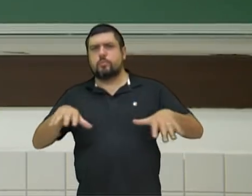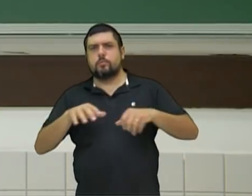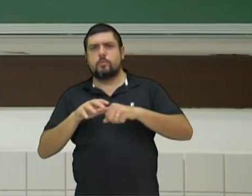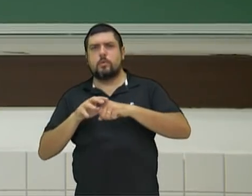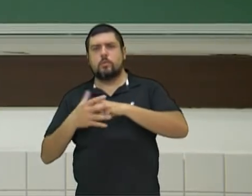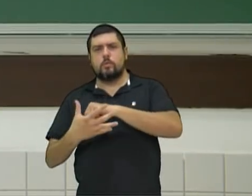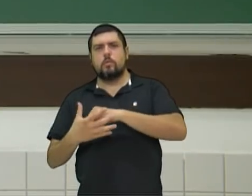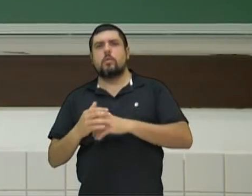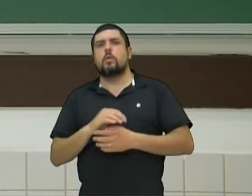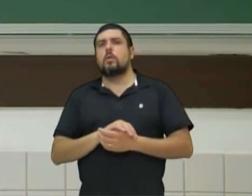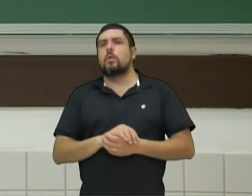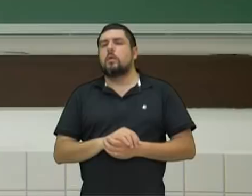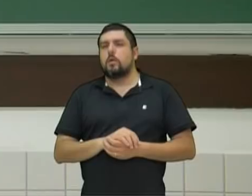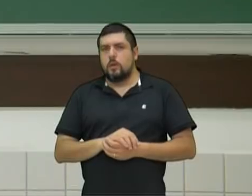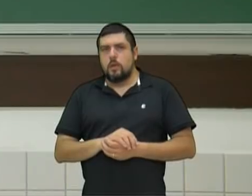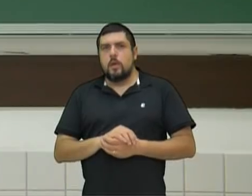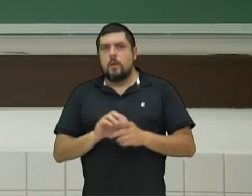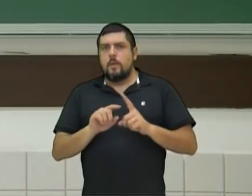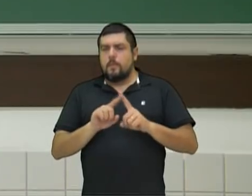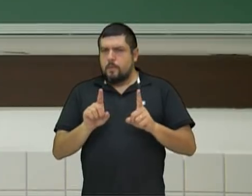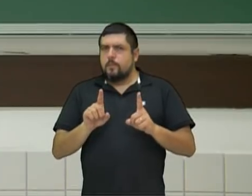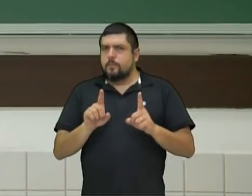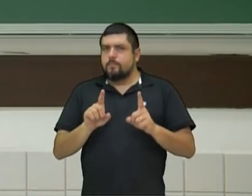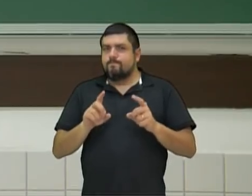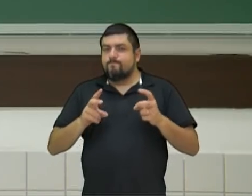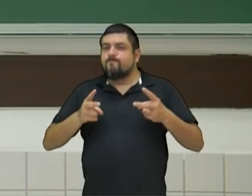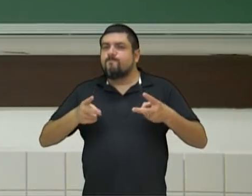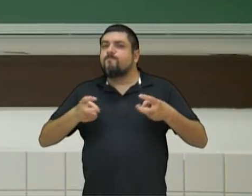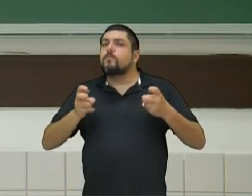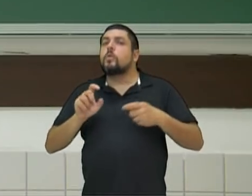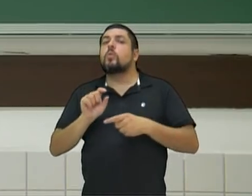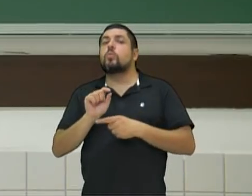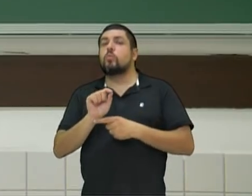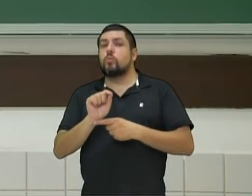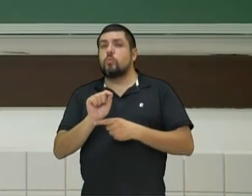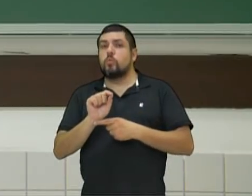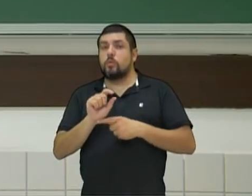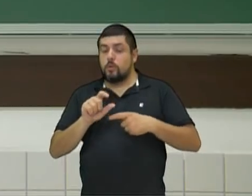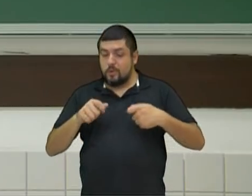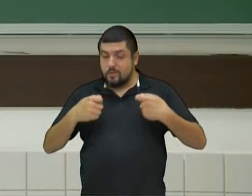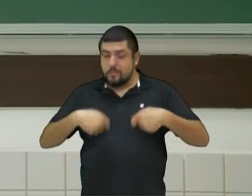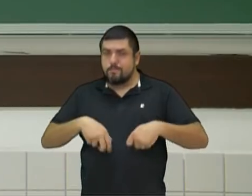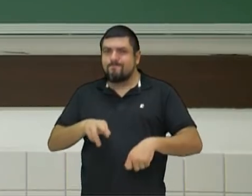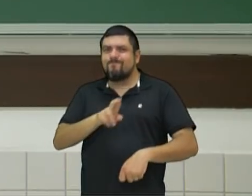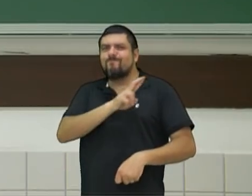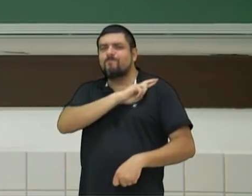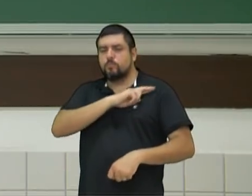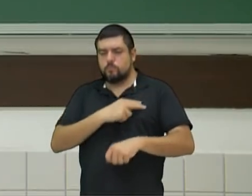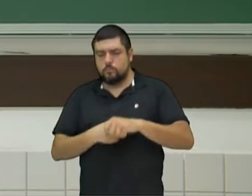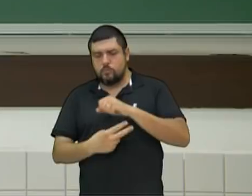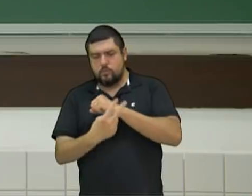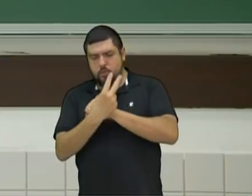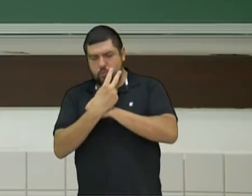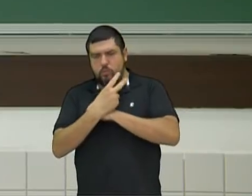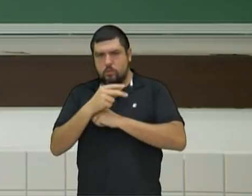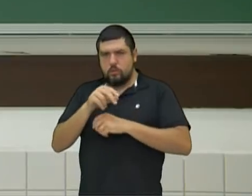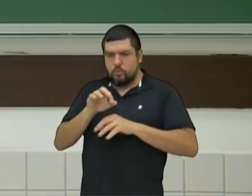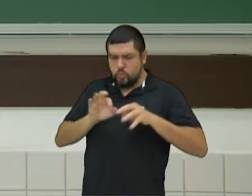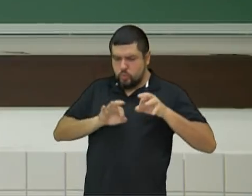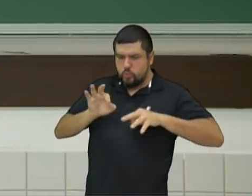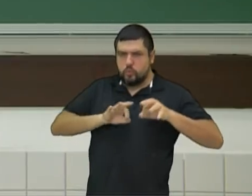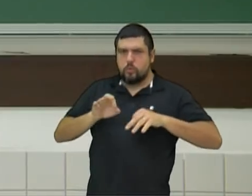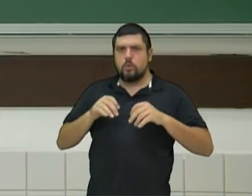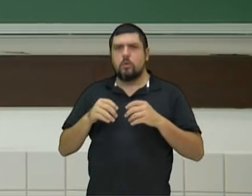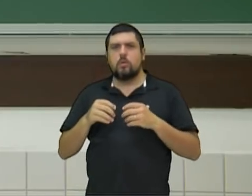né? E observam que para todos você tem que ter um cuidado. Né? E nesse caso da dengue também. O que